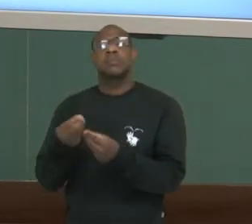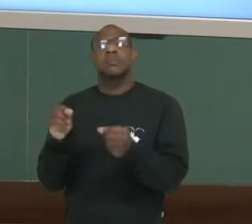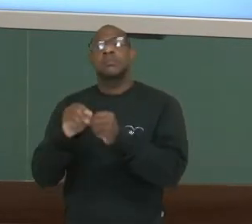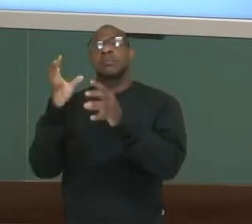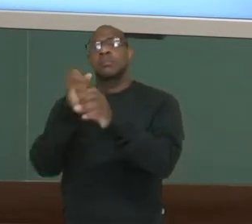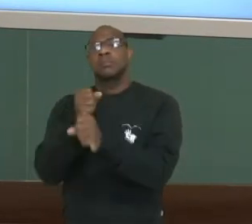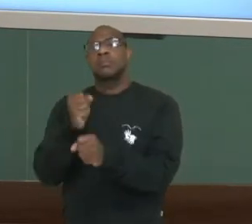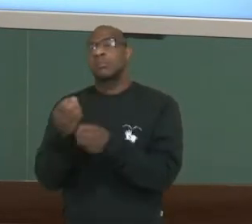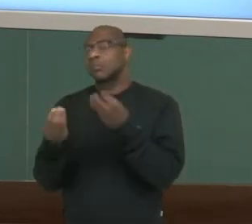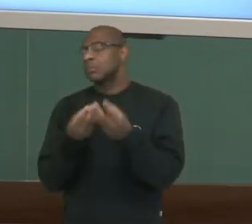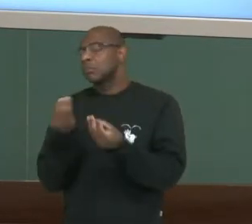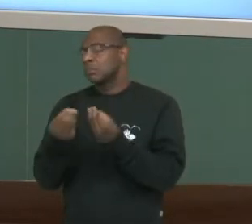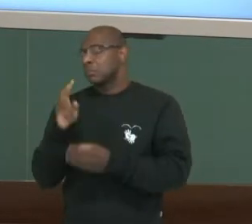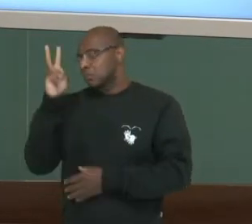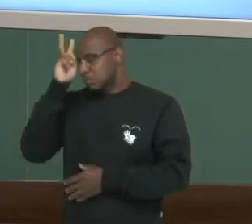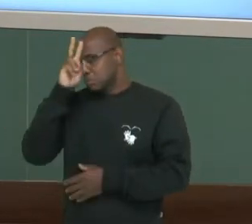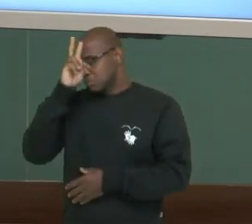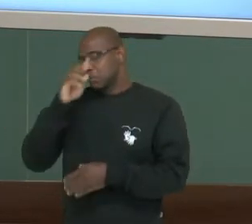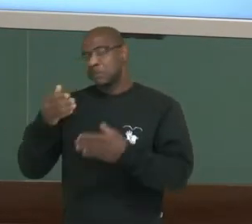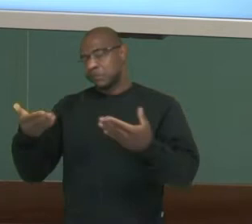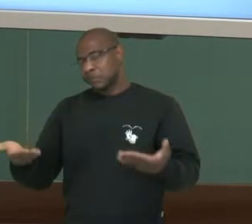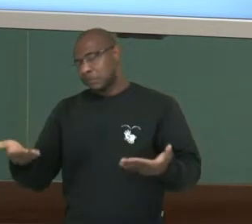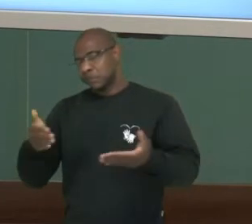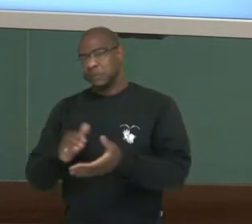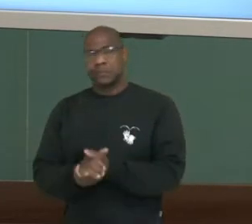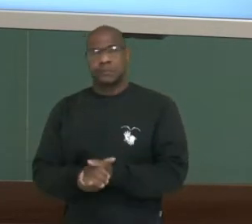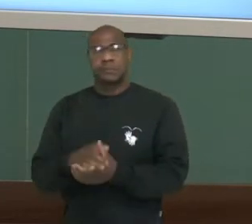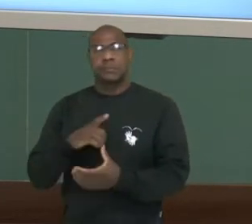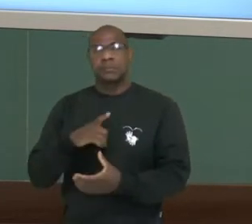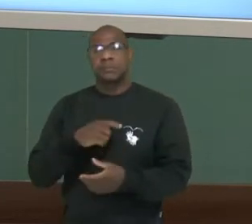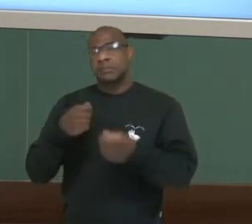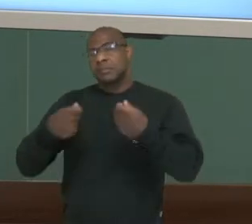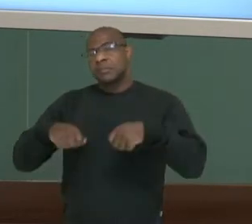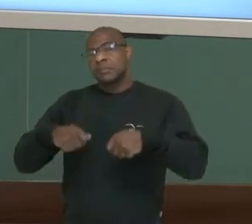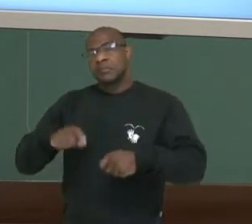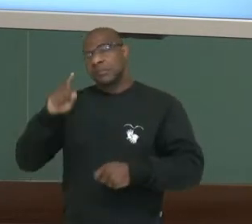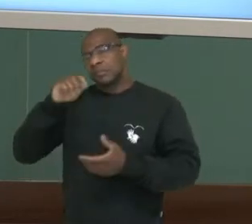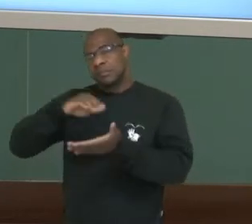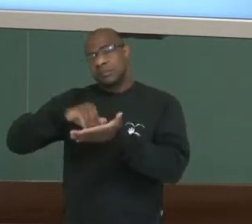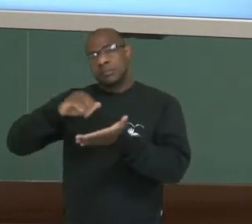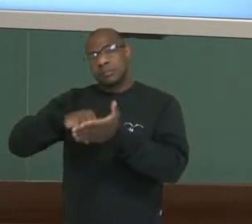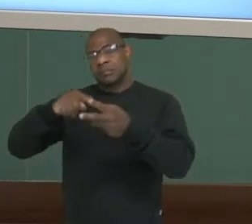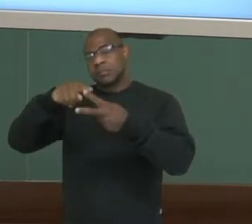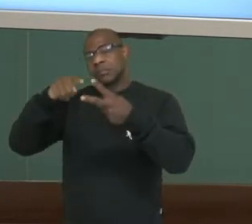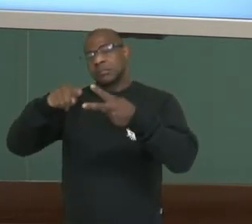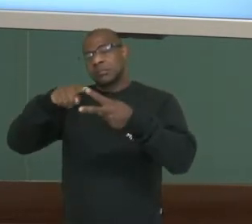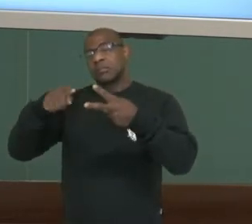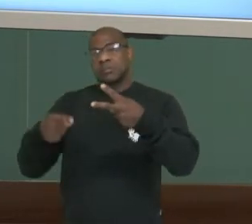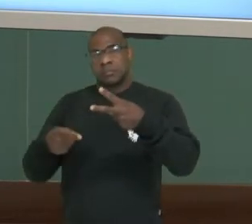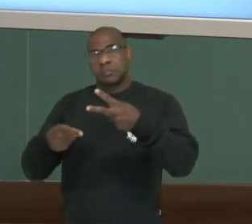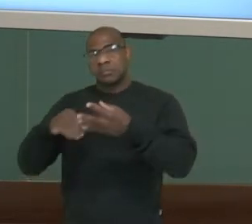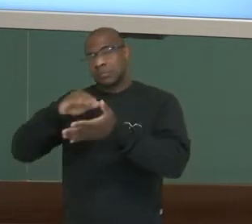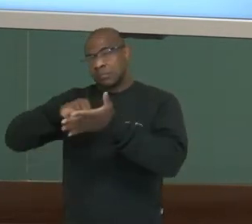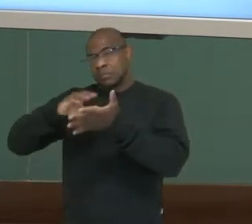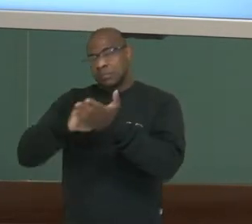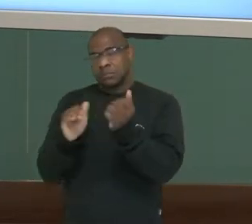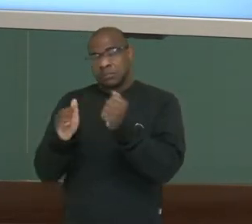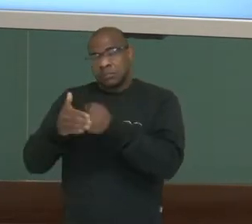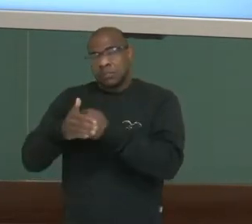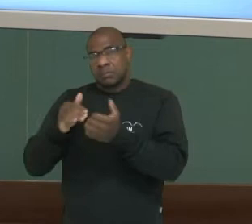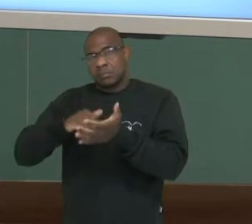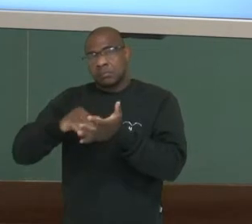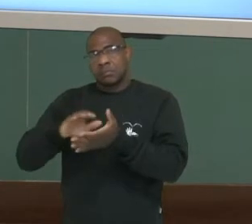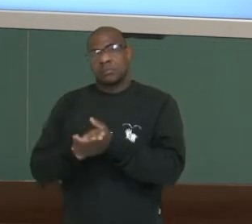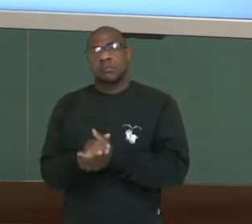sistemas mesmo? Gente, lembrando, a gente na hora de resolver o sistema, a gente tem que eliminar uma das incógnitas. Nesse caso, observe